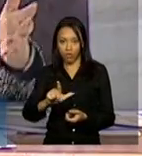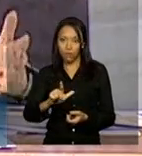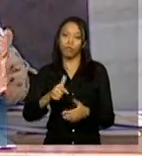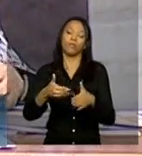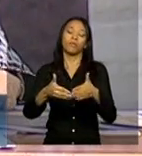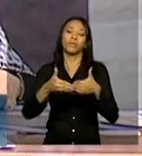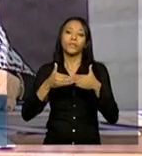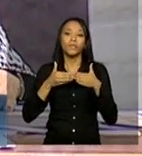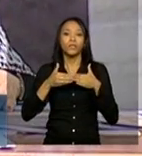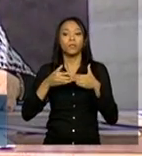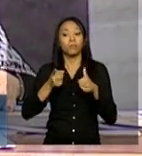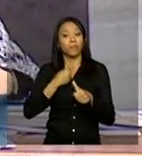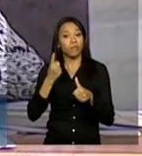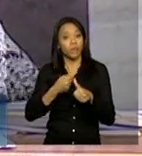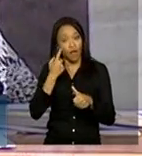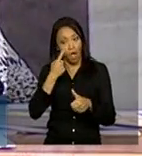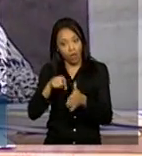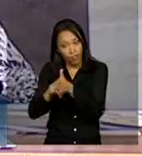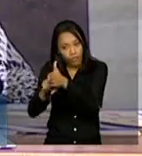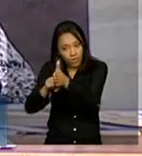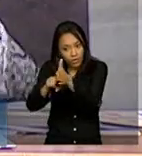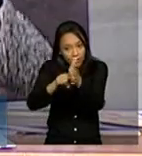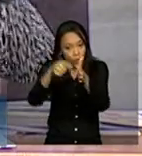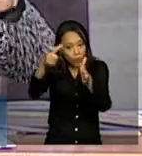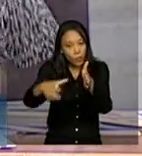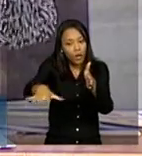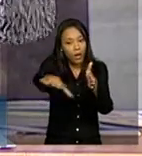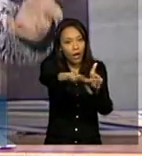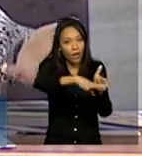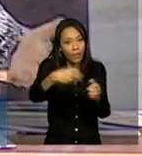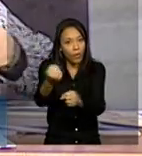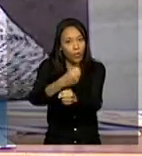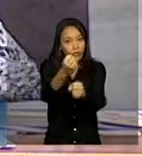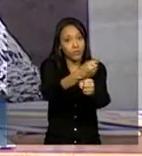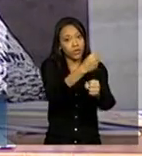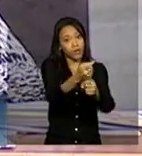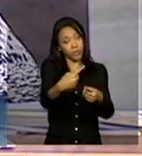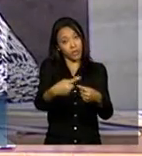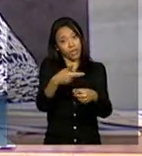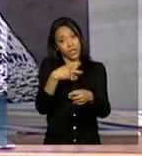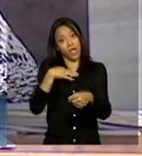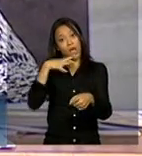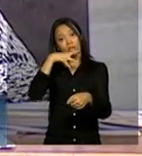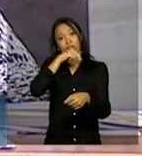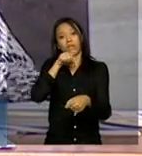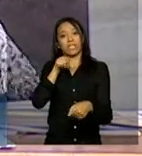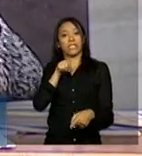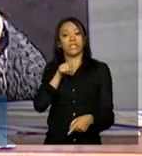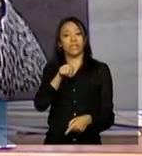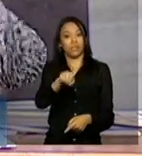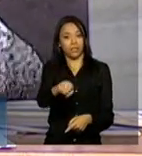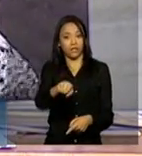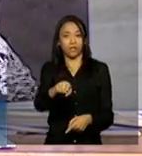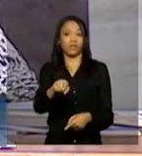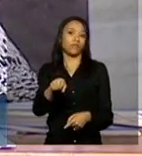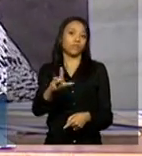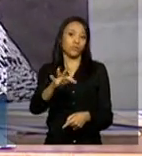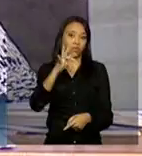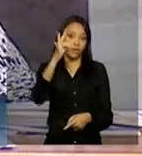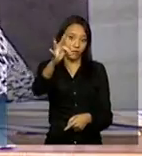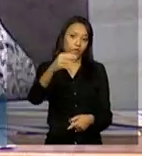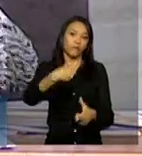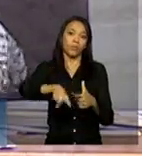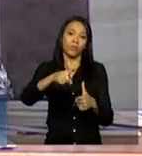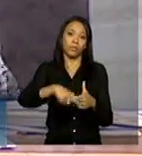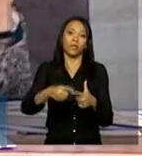de sondagens adicionais, porque eles suspeitavam que isso poderia influir nos custos previstos no